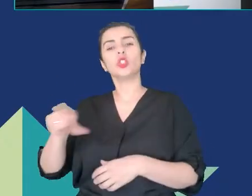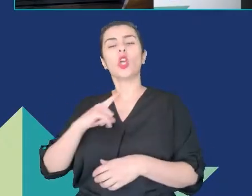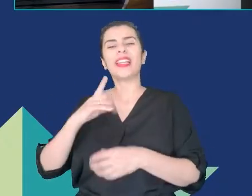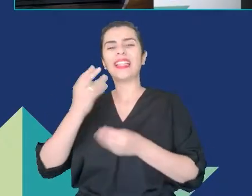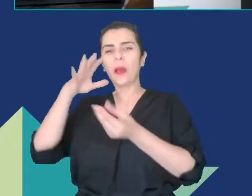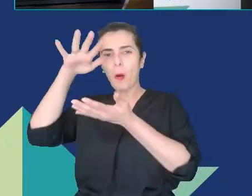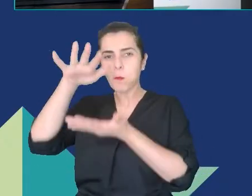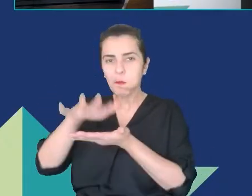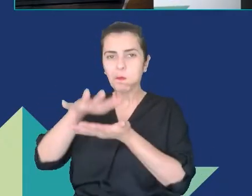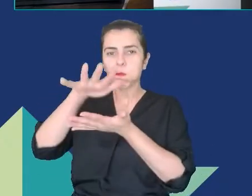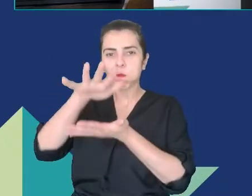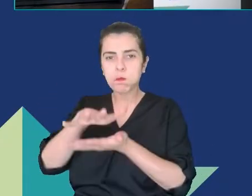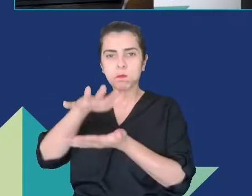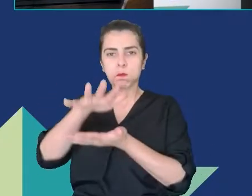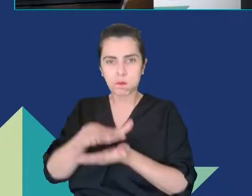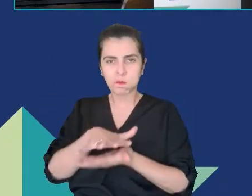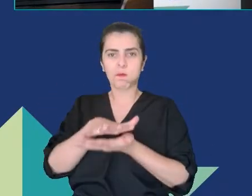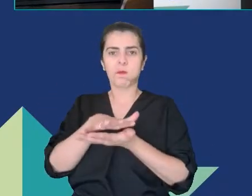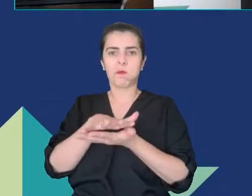hoje vem